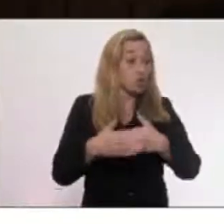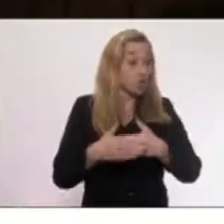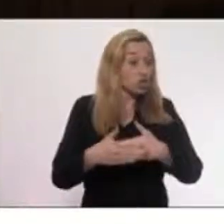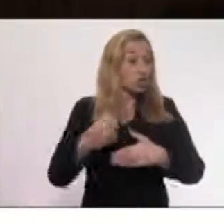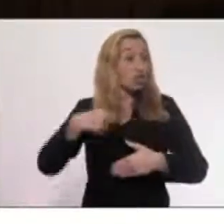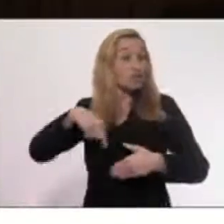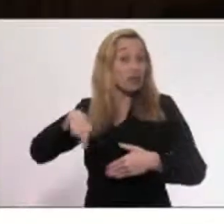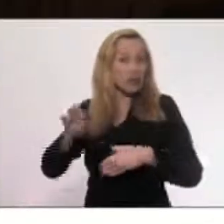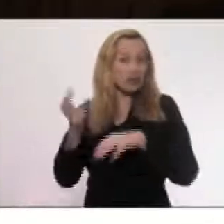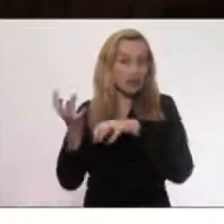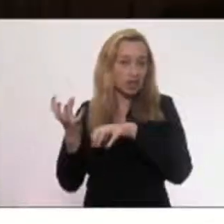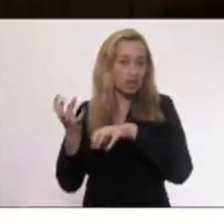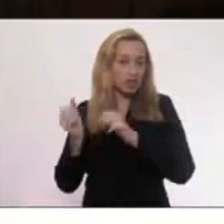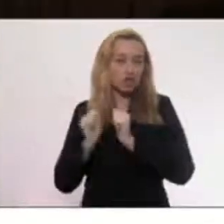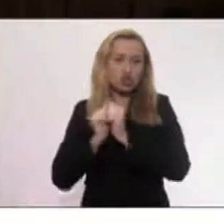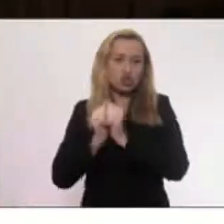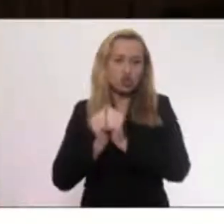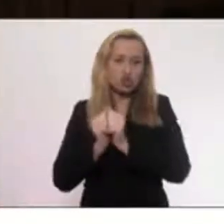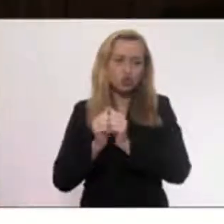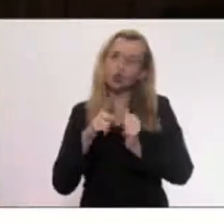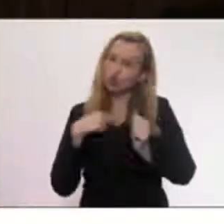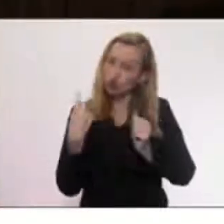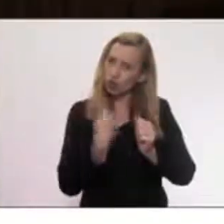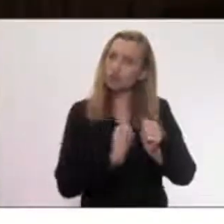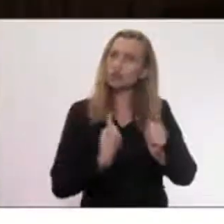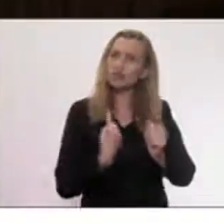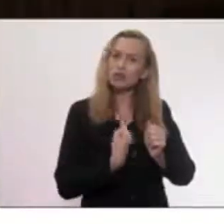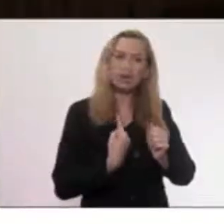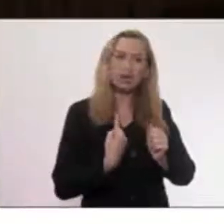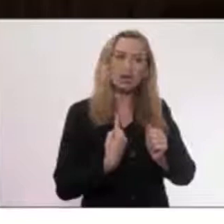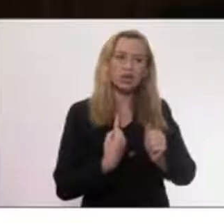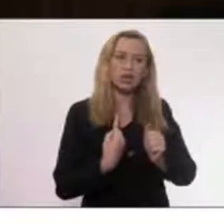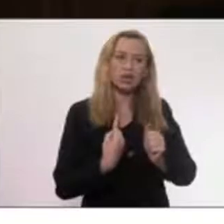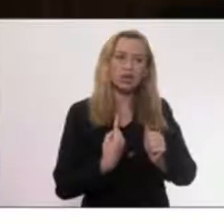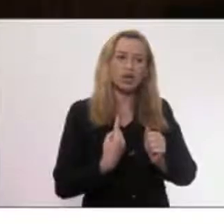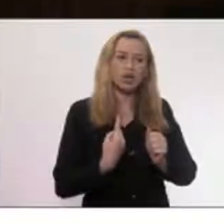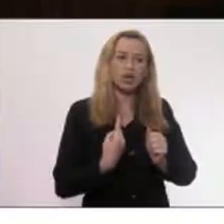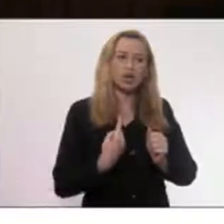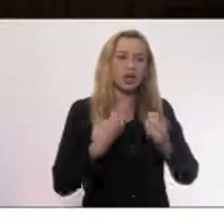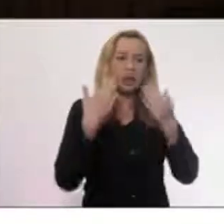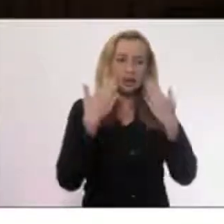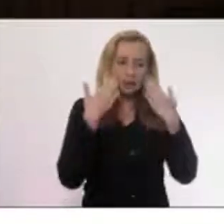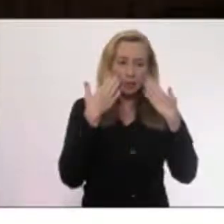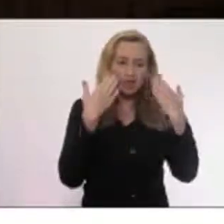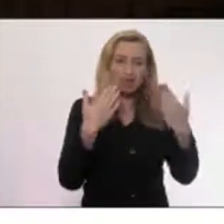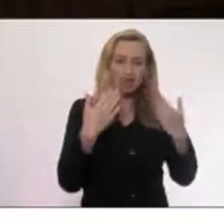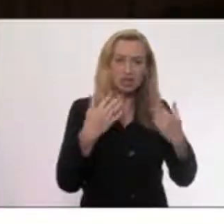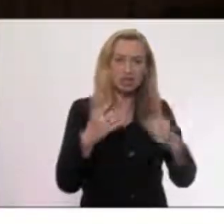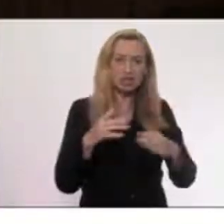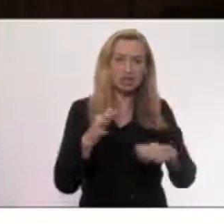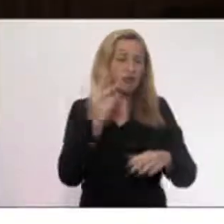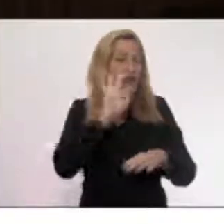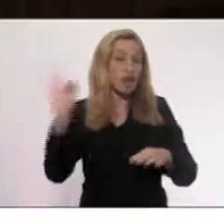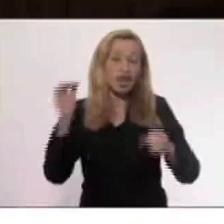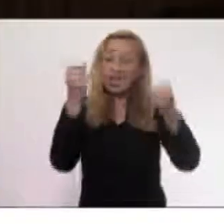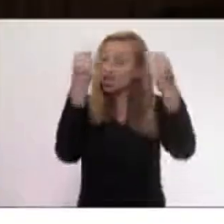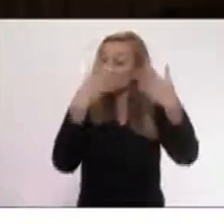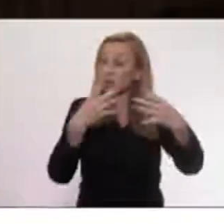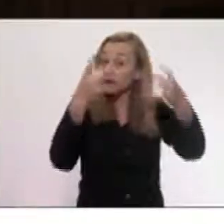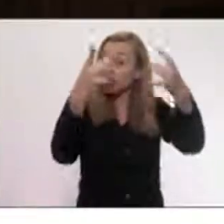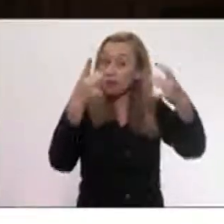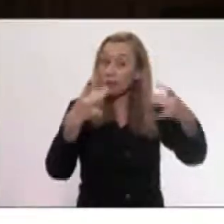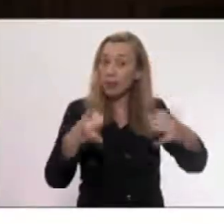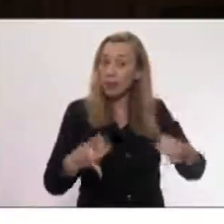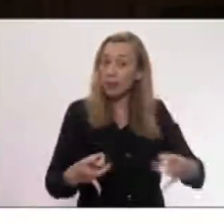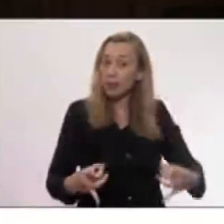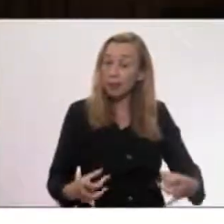na Câmara, junto com os nossos representantes federais, explicando essa grande confusão que foi dos últimos dias e